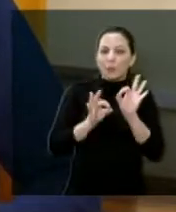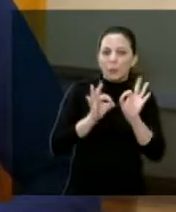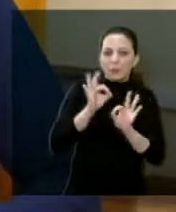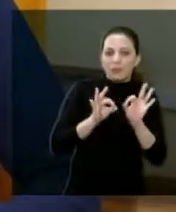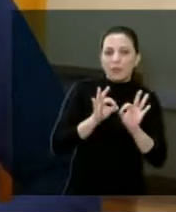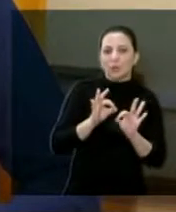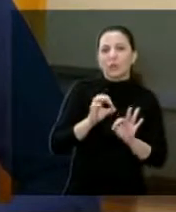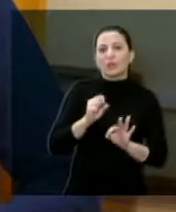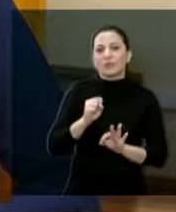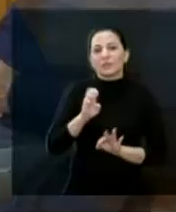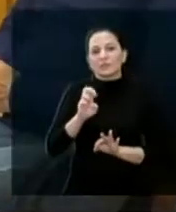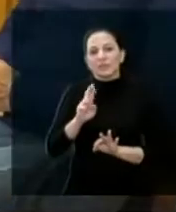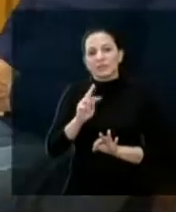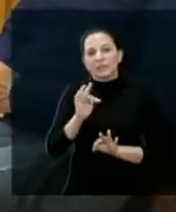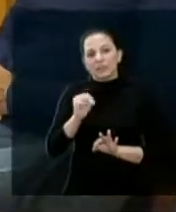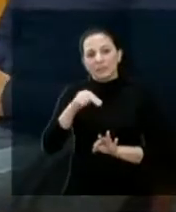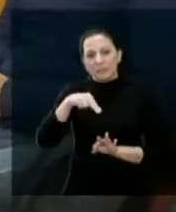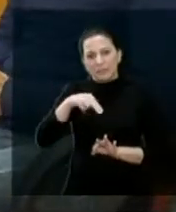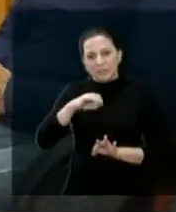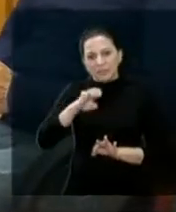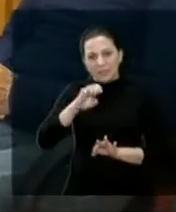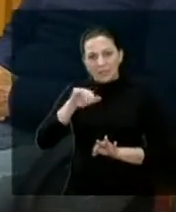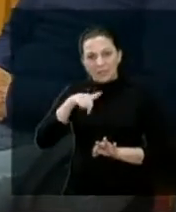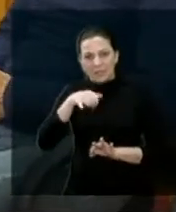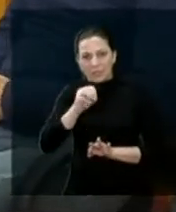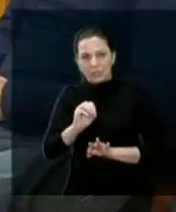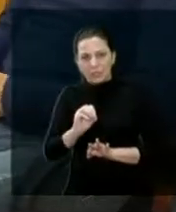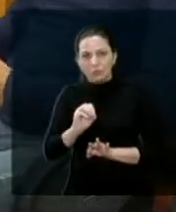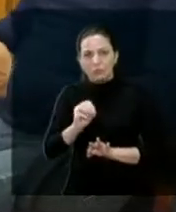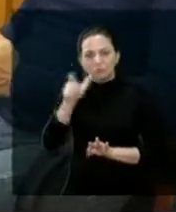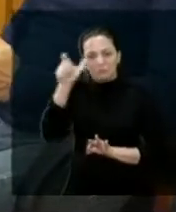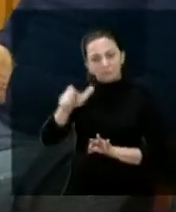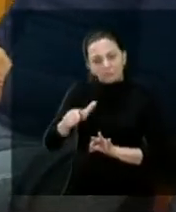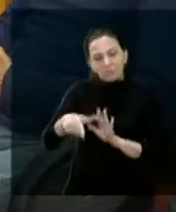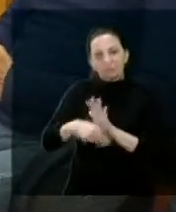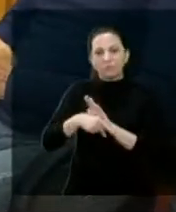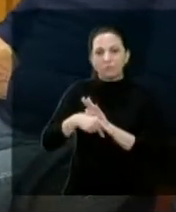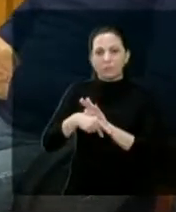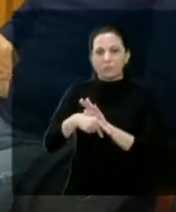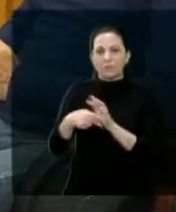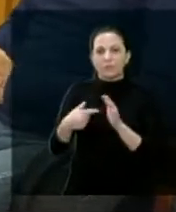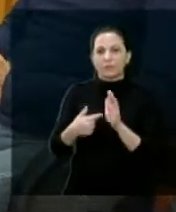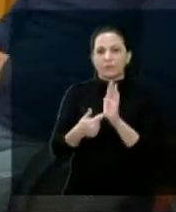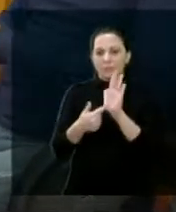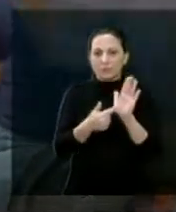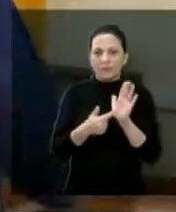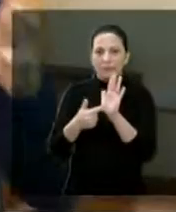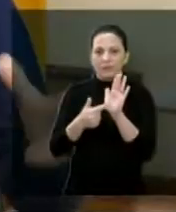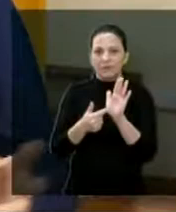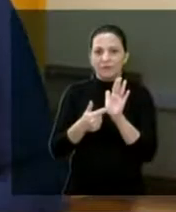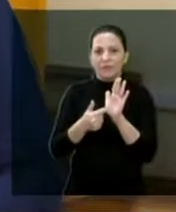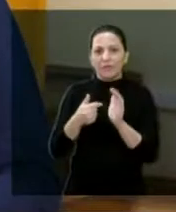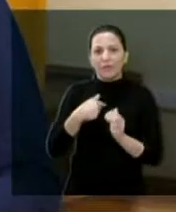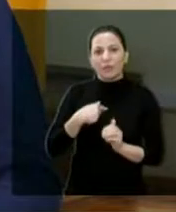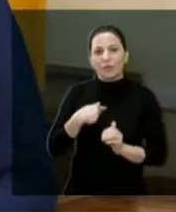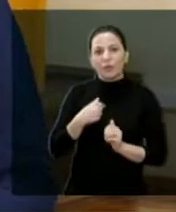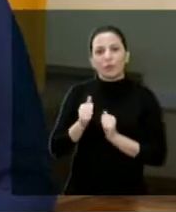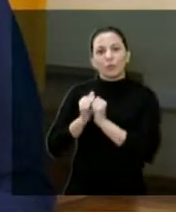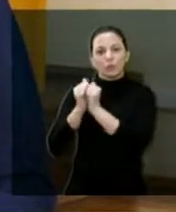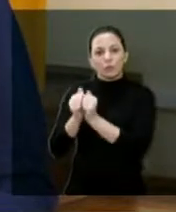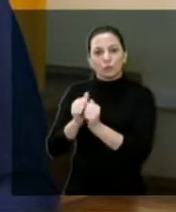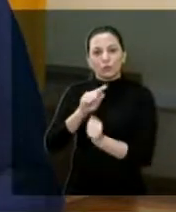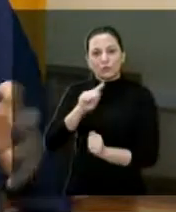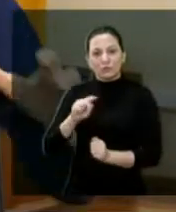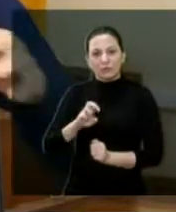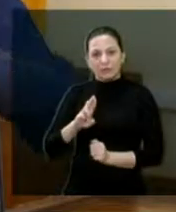Moreira. Contava causo. Nossa, que negócio. Eu, Zé Roberto Bento, que era o cara que fazia a cenografia,